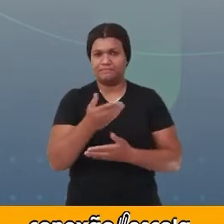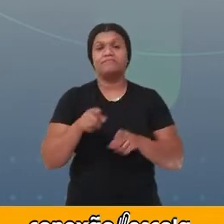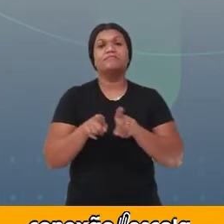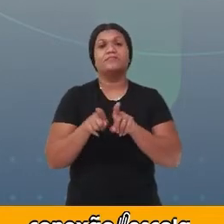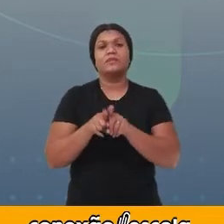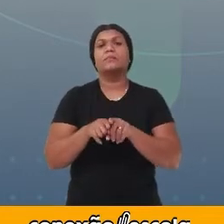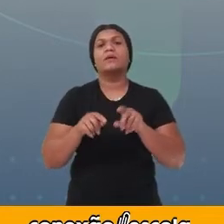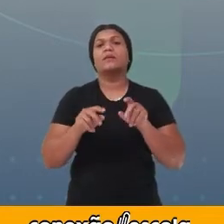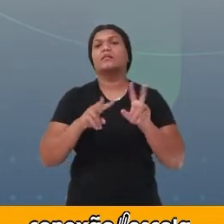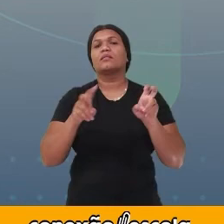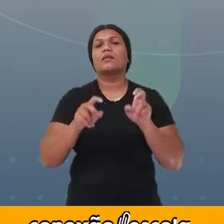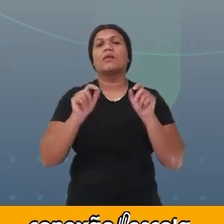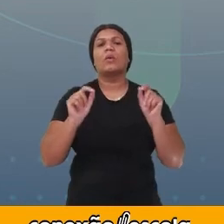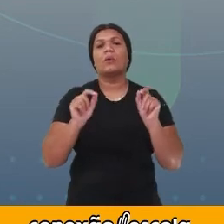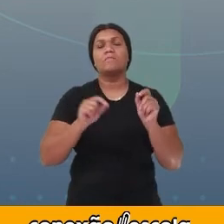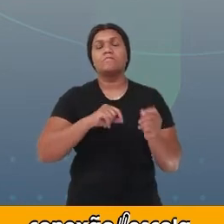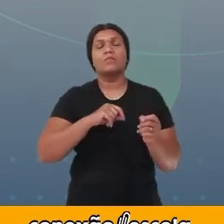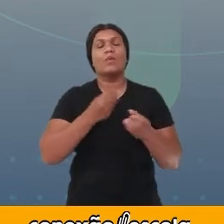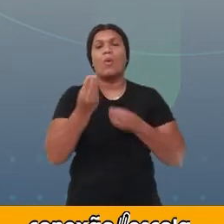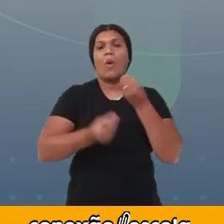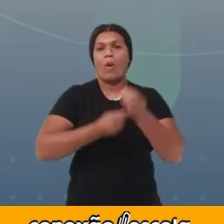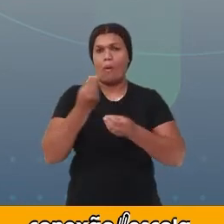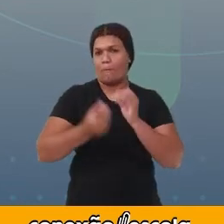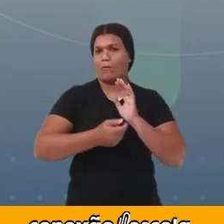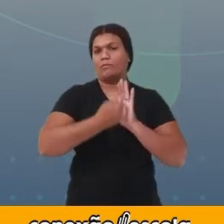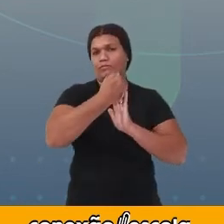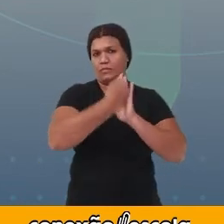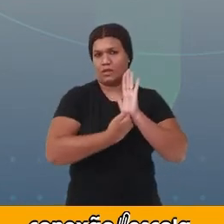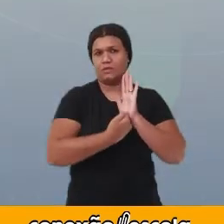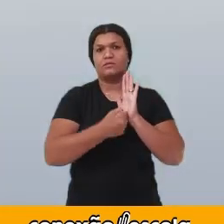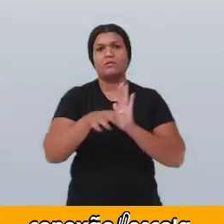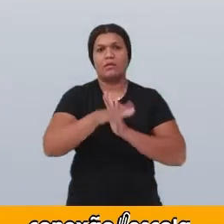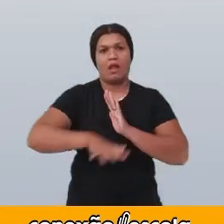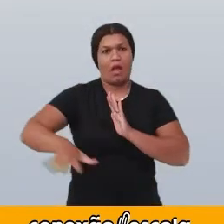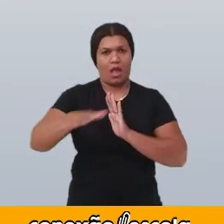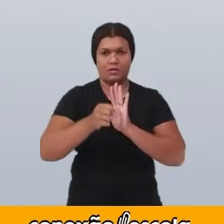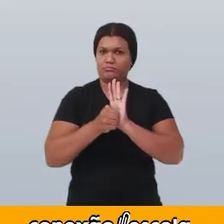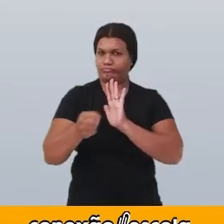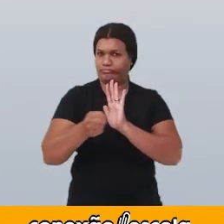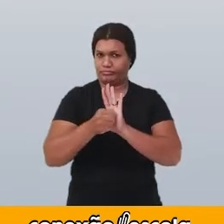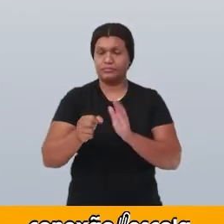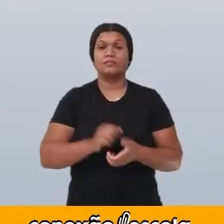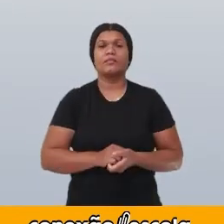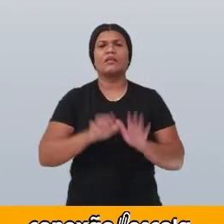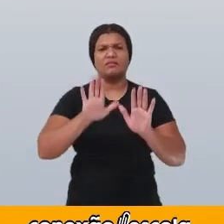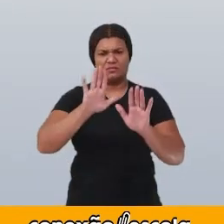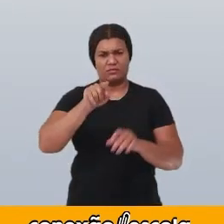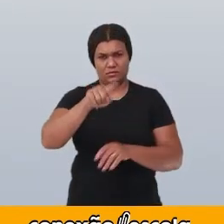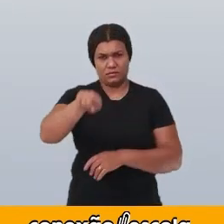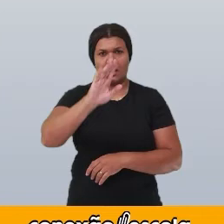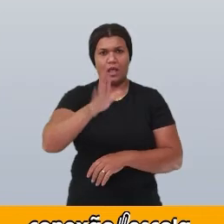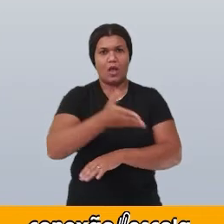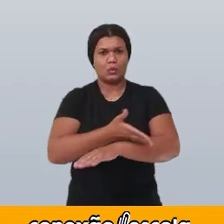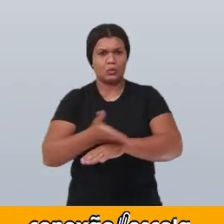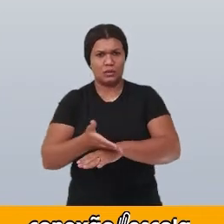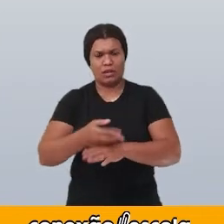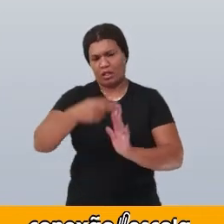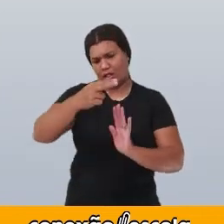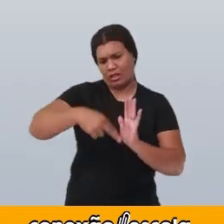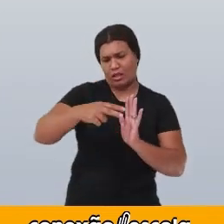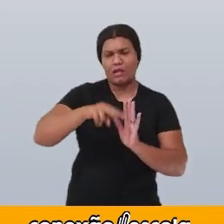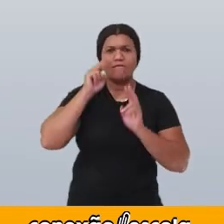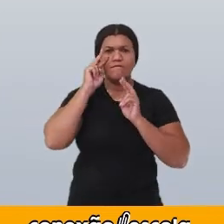então sobre o mundo dos textos jornalísticos. Você tem o hábito de ler ou assistir a